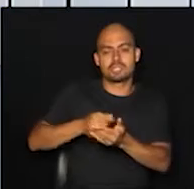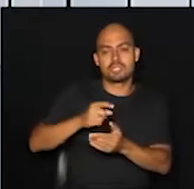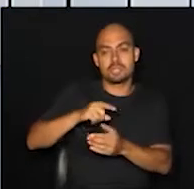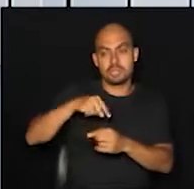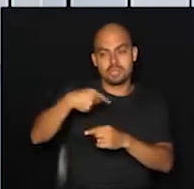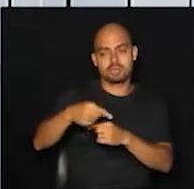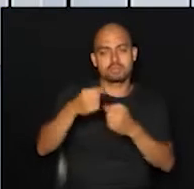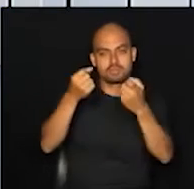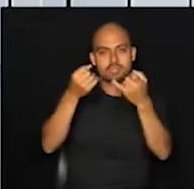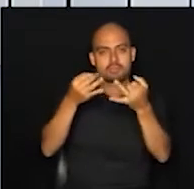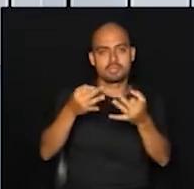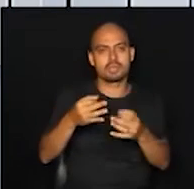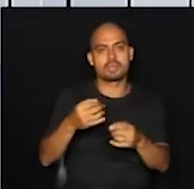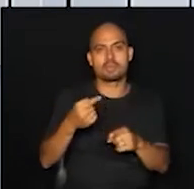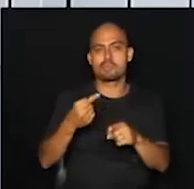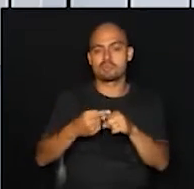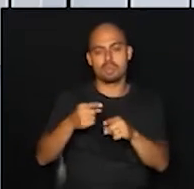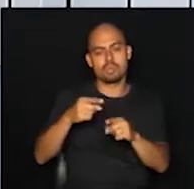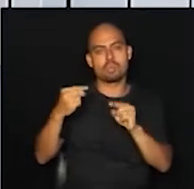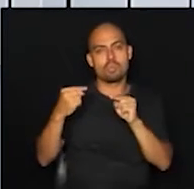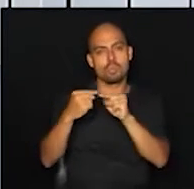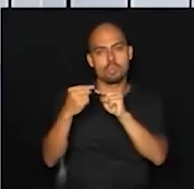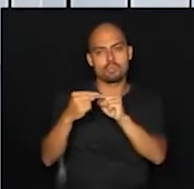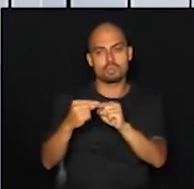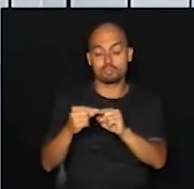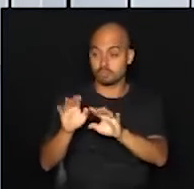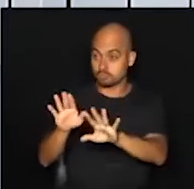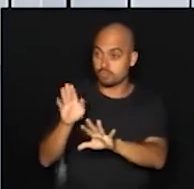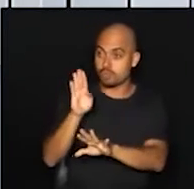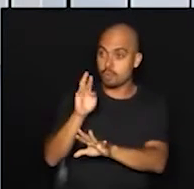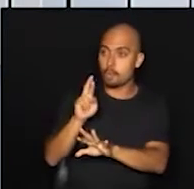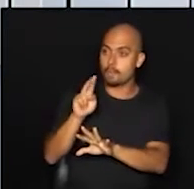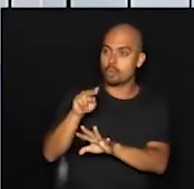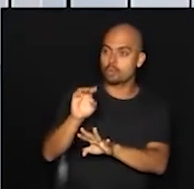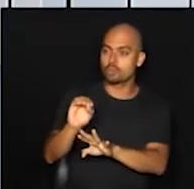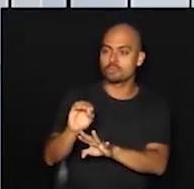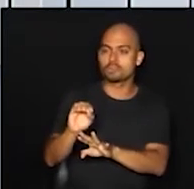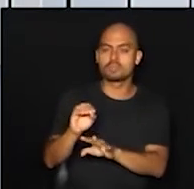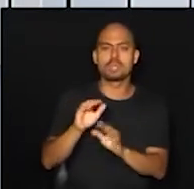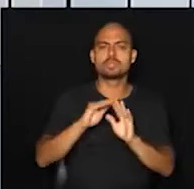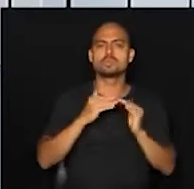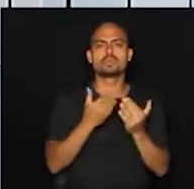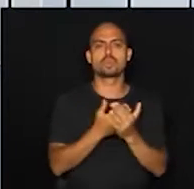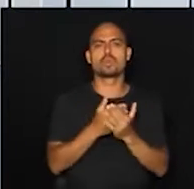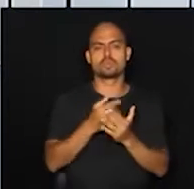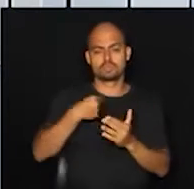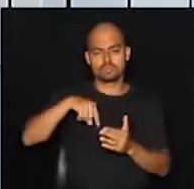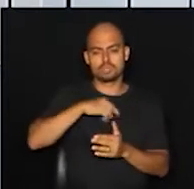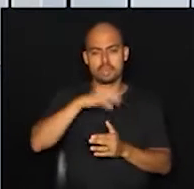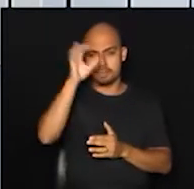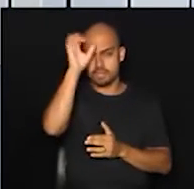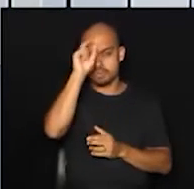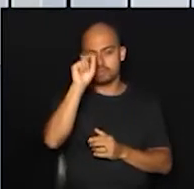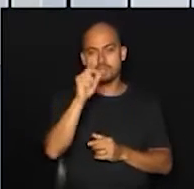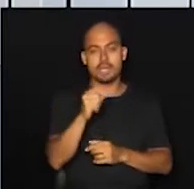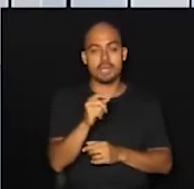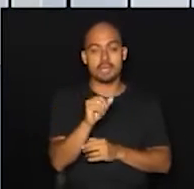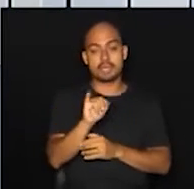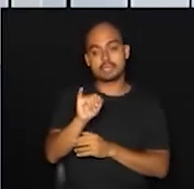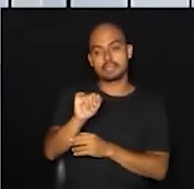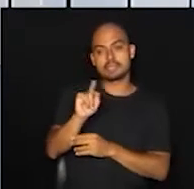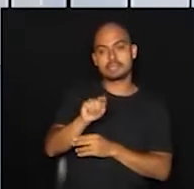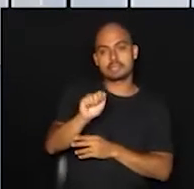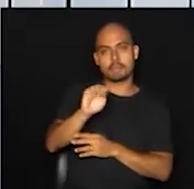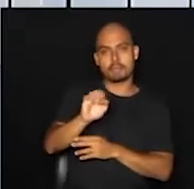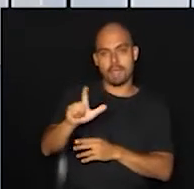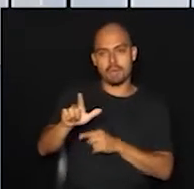falar, porque acho que tem muito a ver. Ô Bruno, na escola em geral, nós aprendemos que ela era filha de Dom Pedro II, assinou